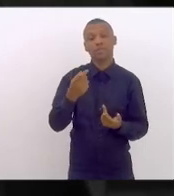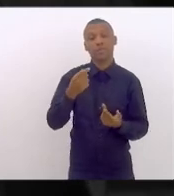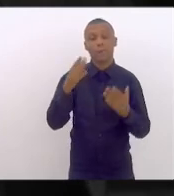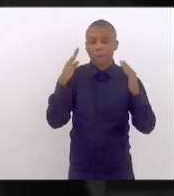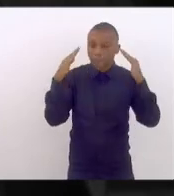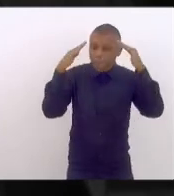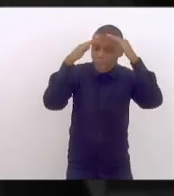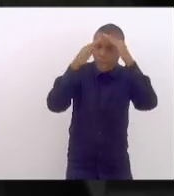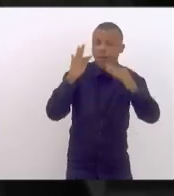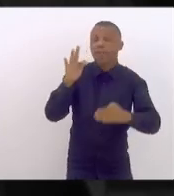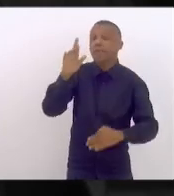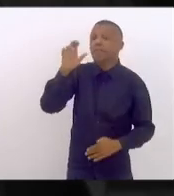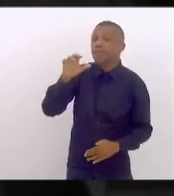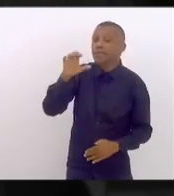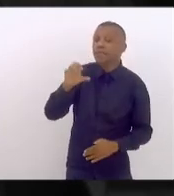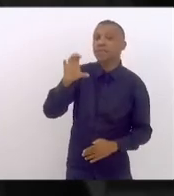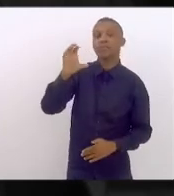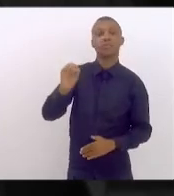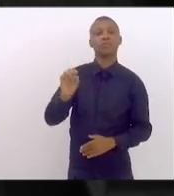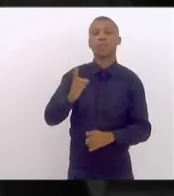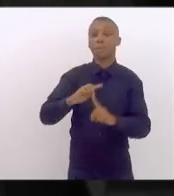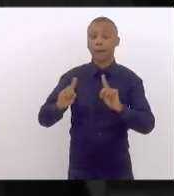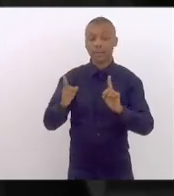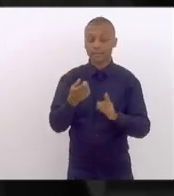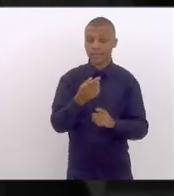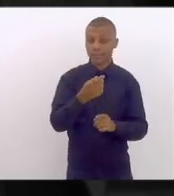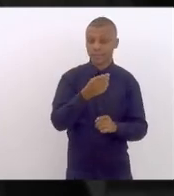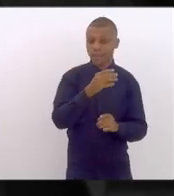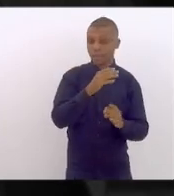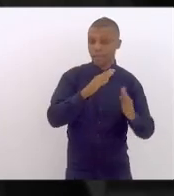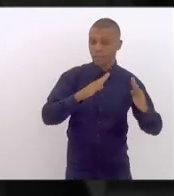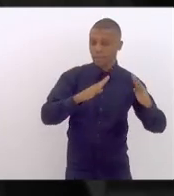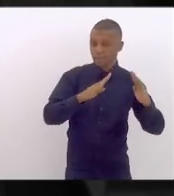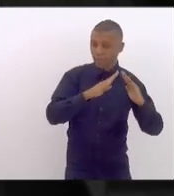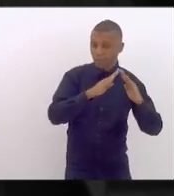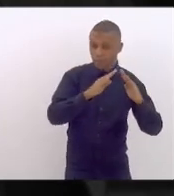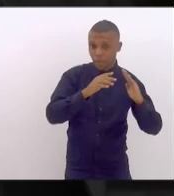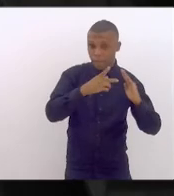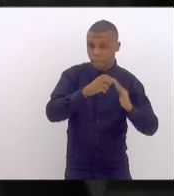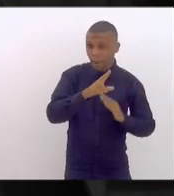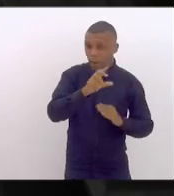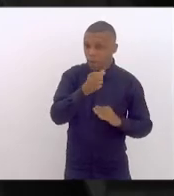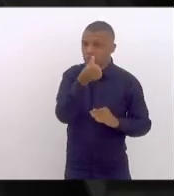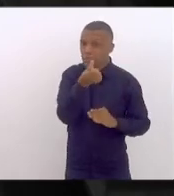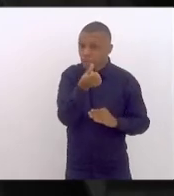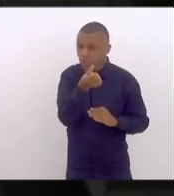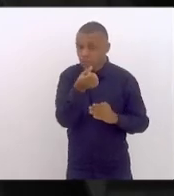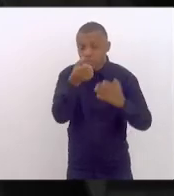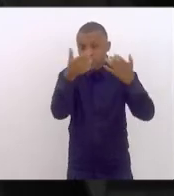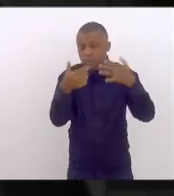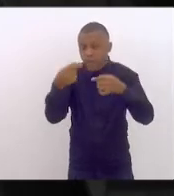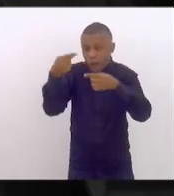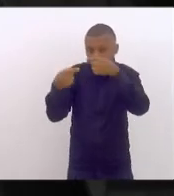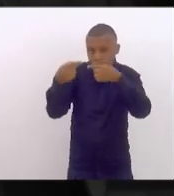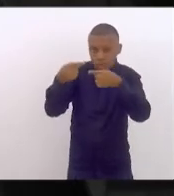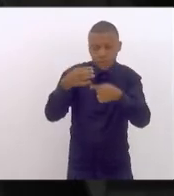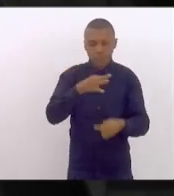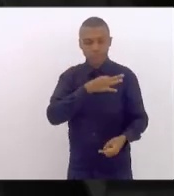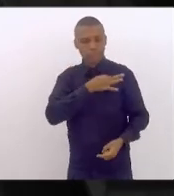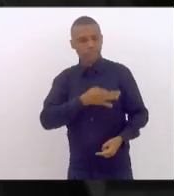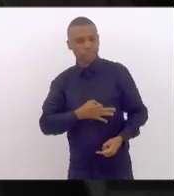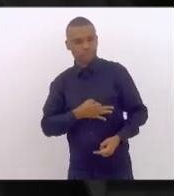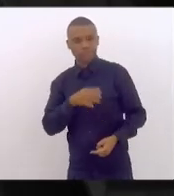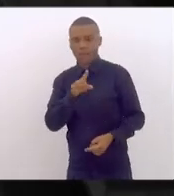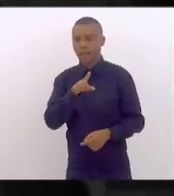uma referência muito importante a política quando disse que quando praticada com dignidade a política era